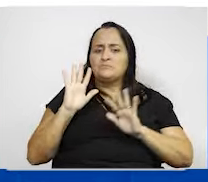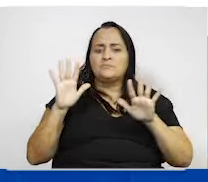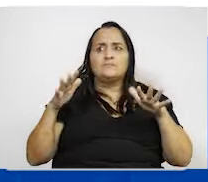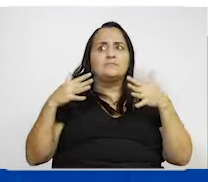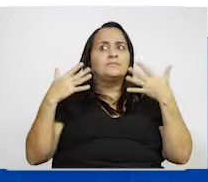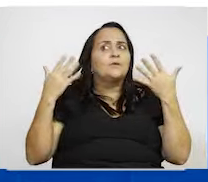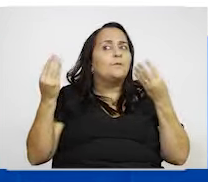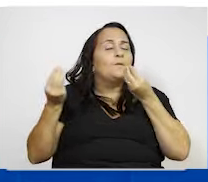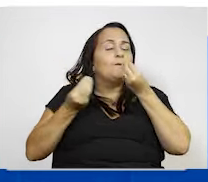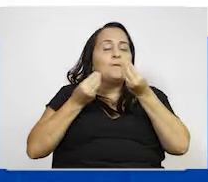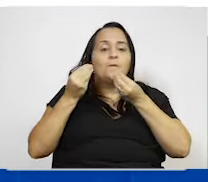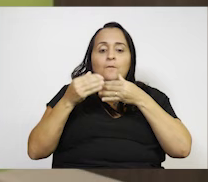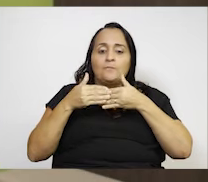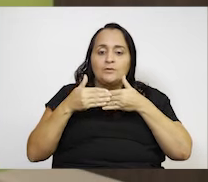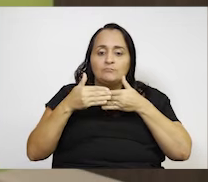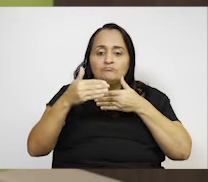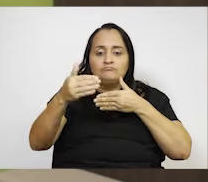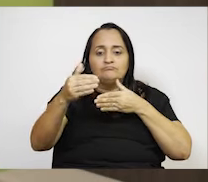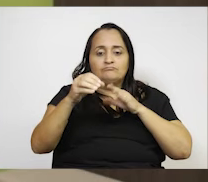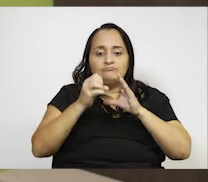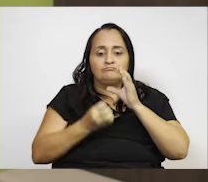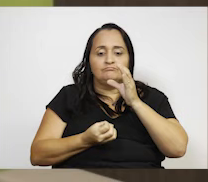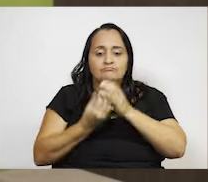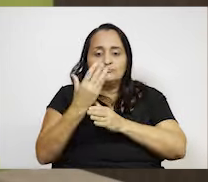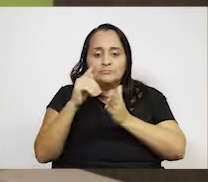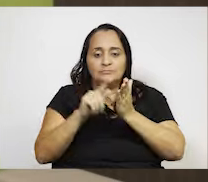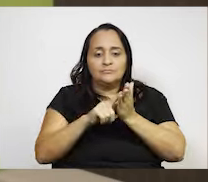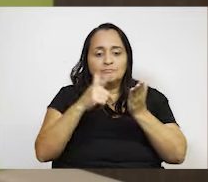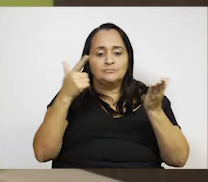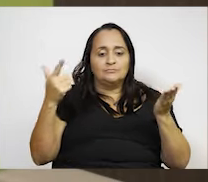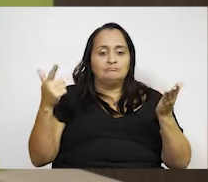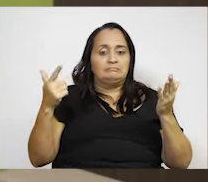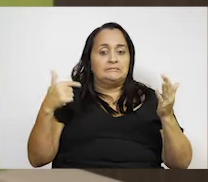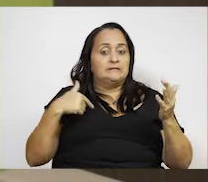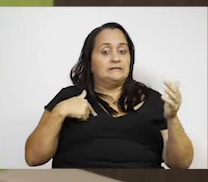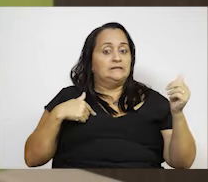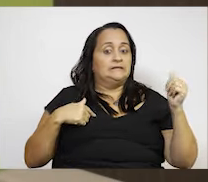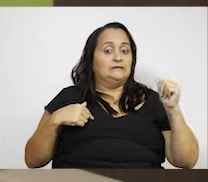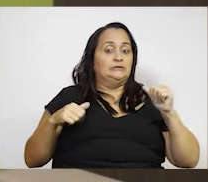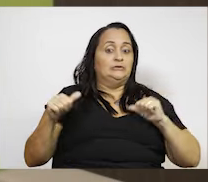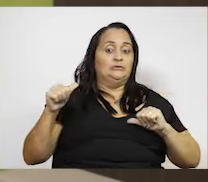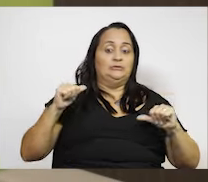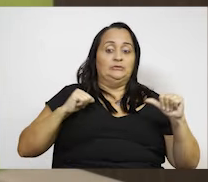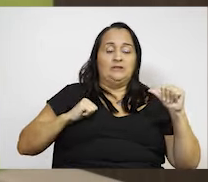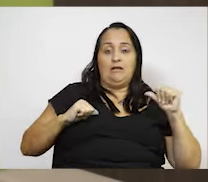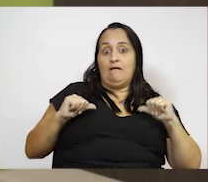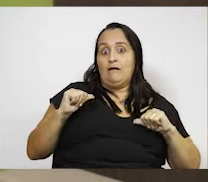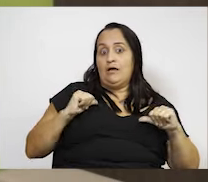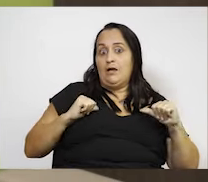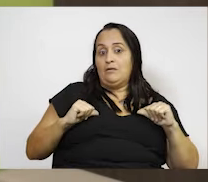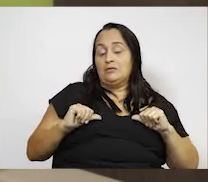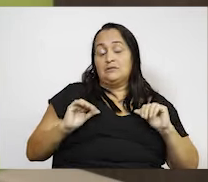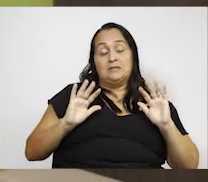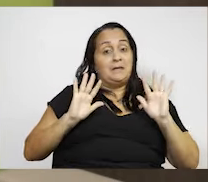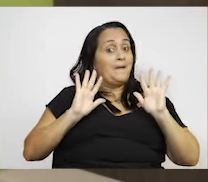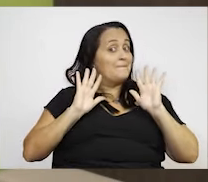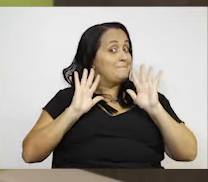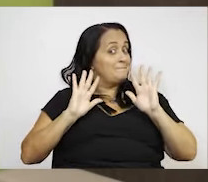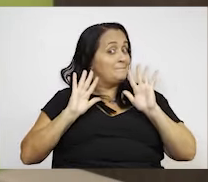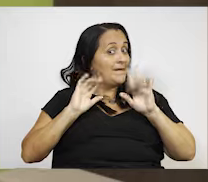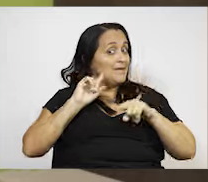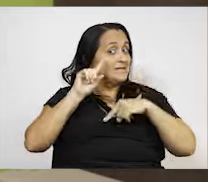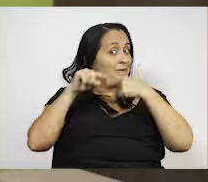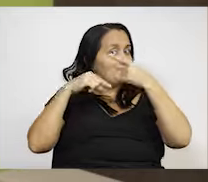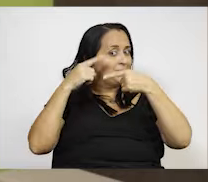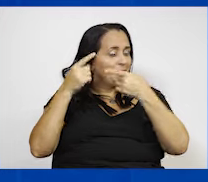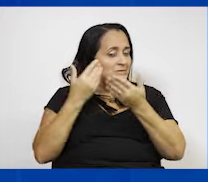para a publicação dessa notícia, hein? Ai, eu estou tão ansiosa, mas isso é coisa para a próxima aula, viu? A nossa